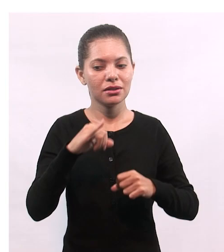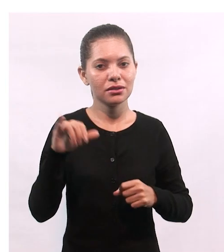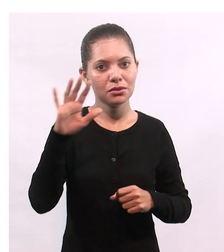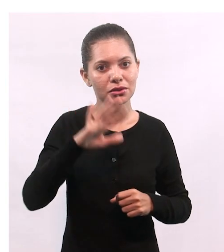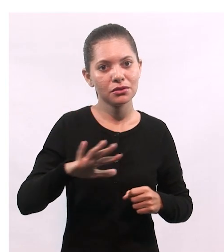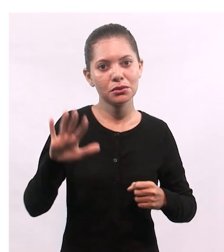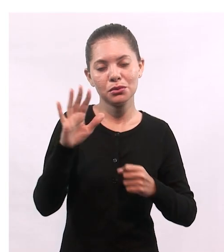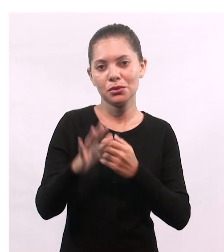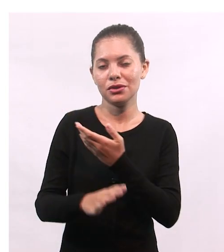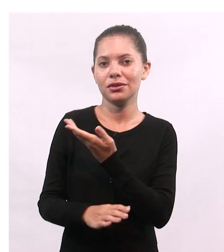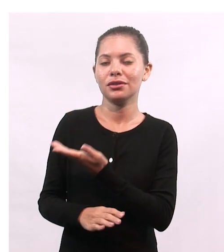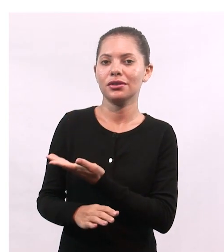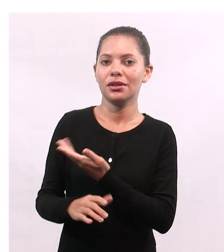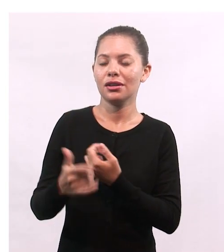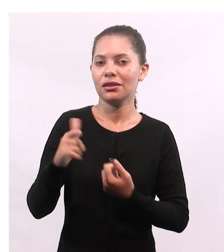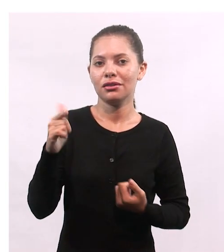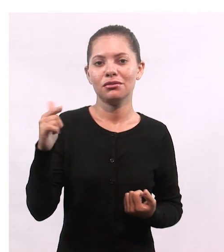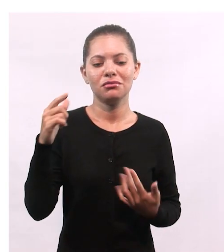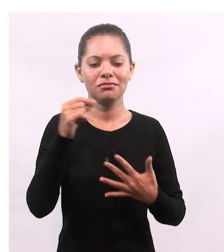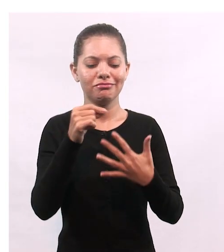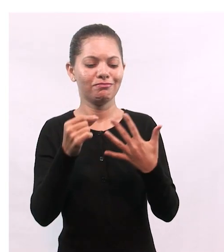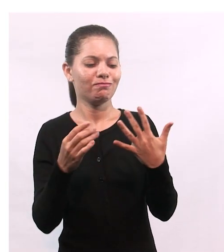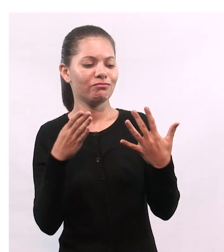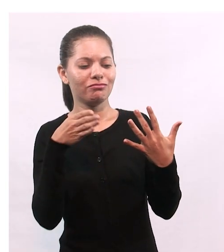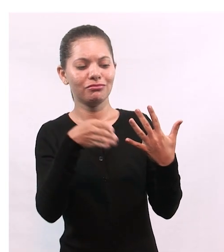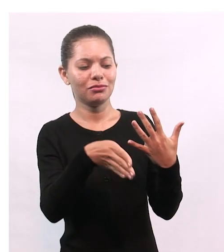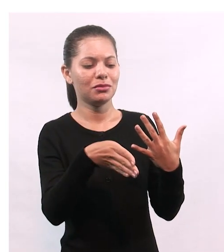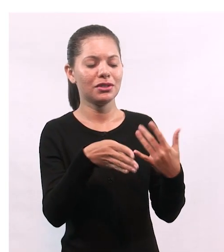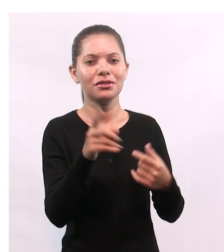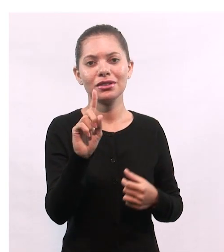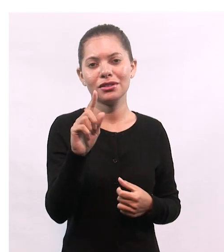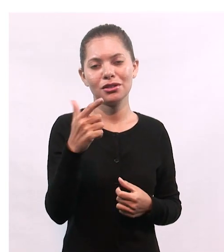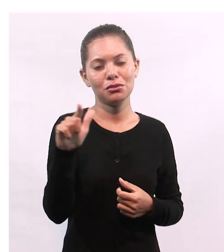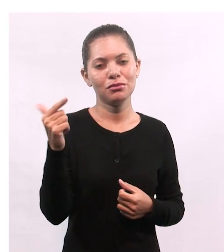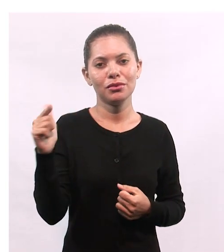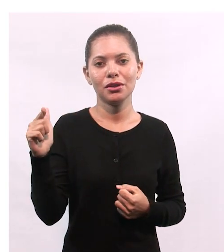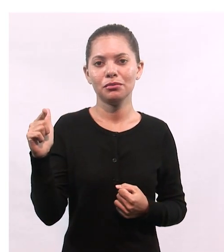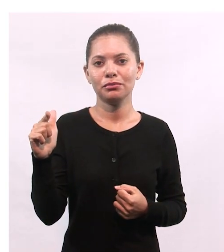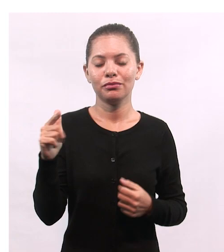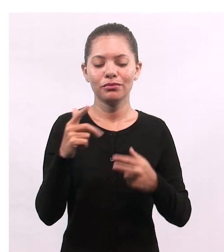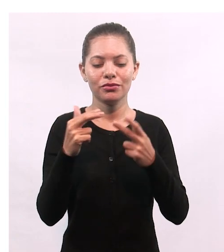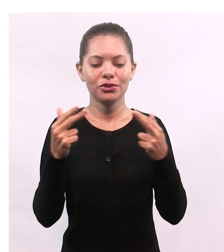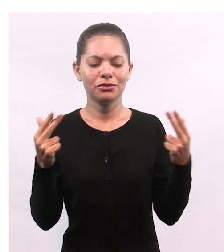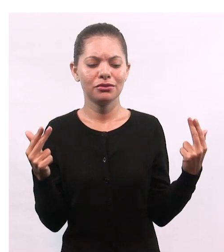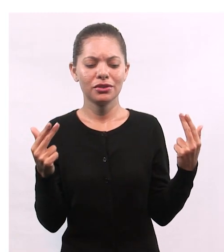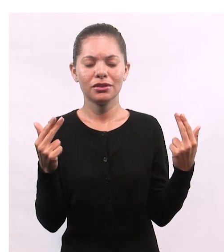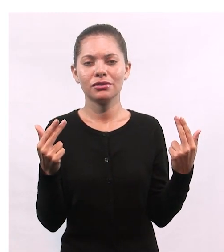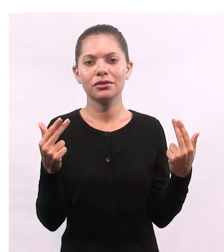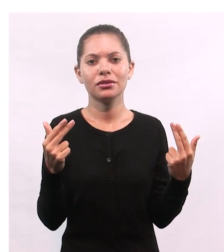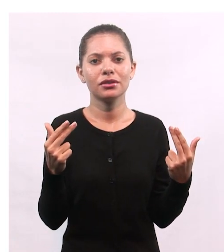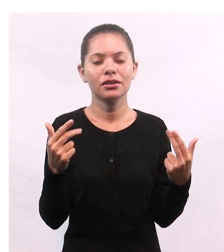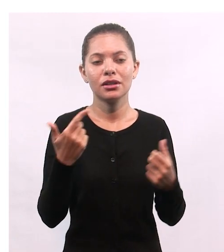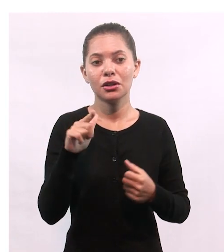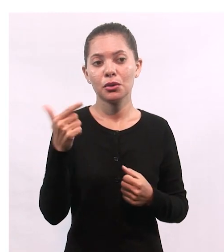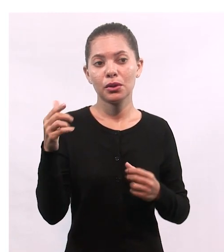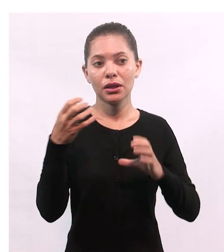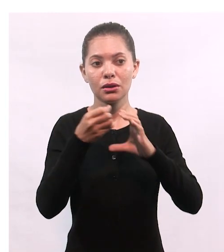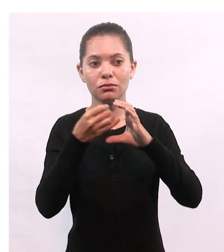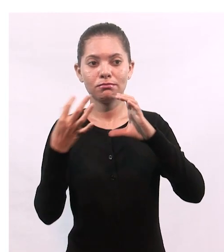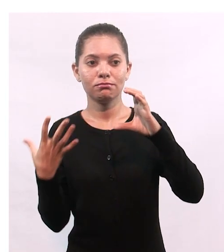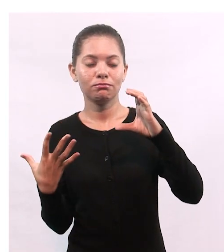que aí eu não tenho uma classificação muito específica para elas, por essa diversidade que a gente pode ter de lados, e aí não ter